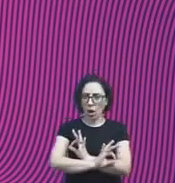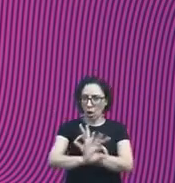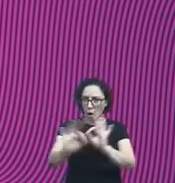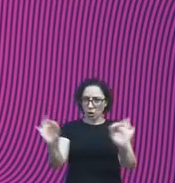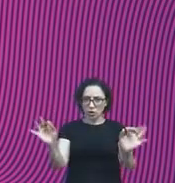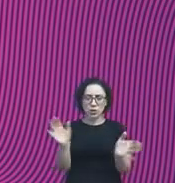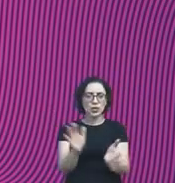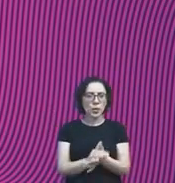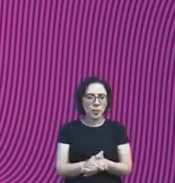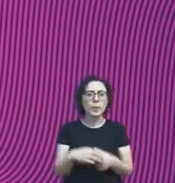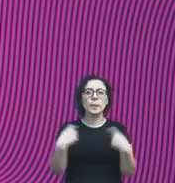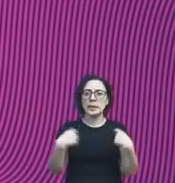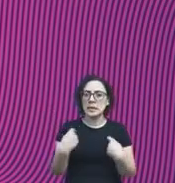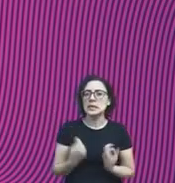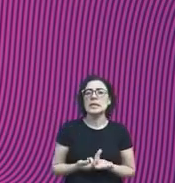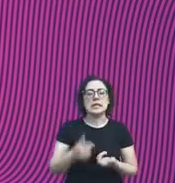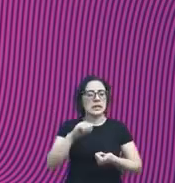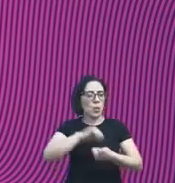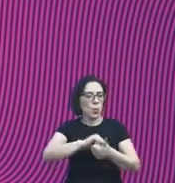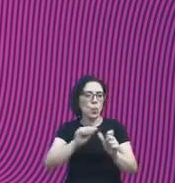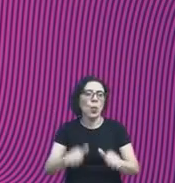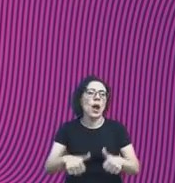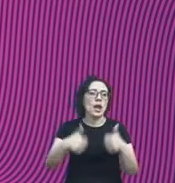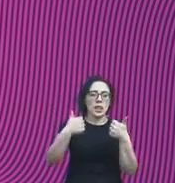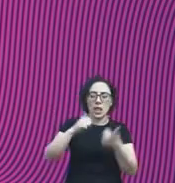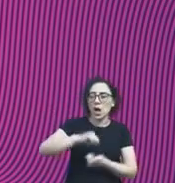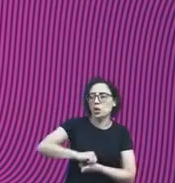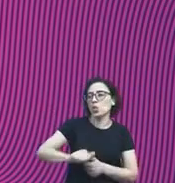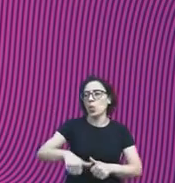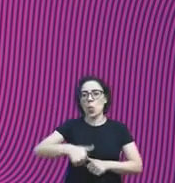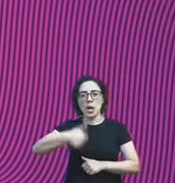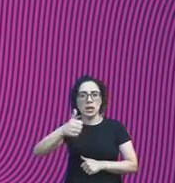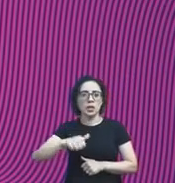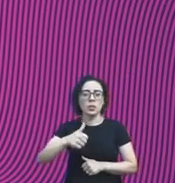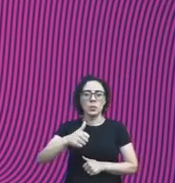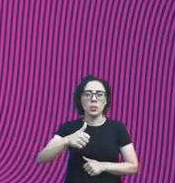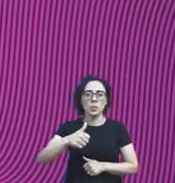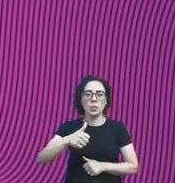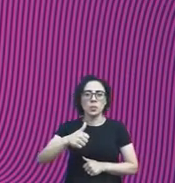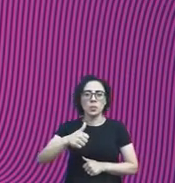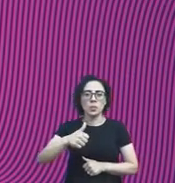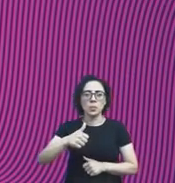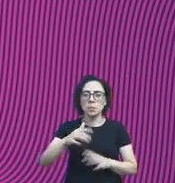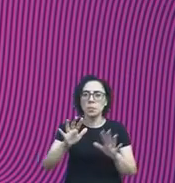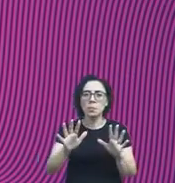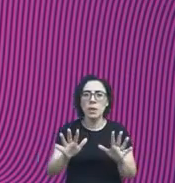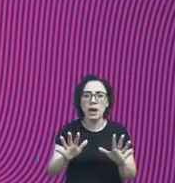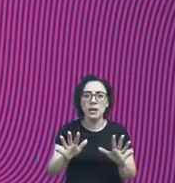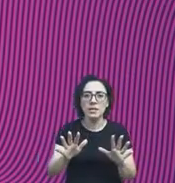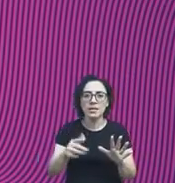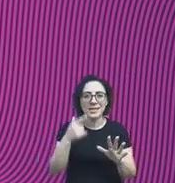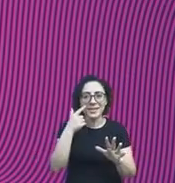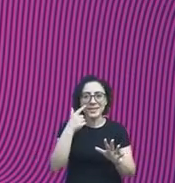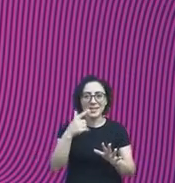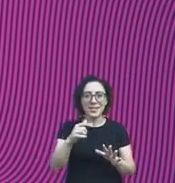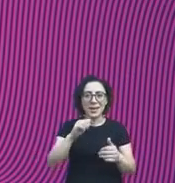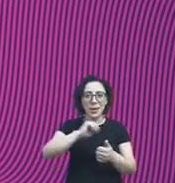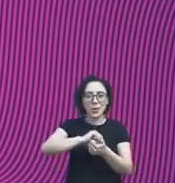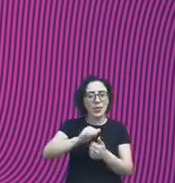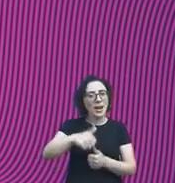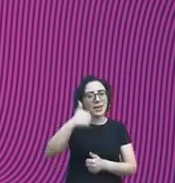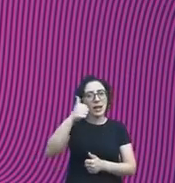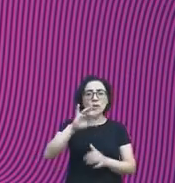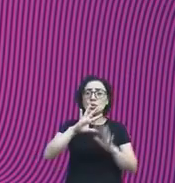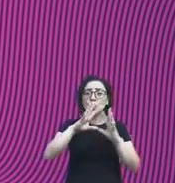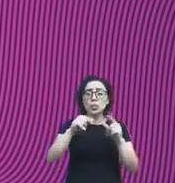que é estrada, todas as placas indicativas sobre qualidade apontam para a contramão. Não há uma